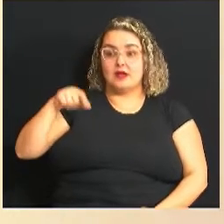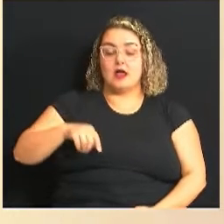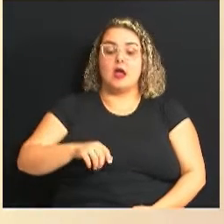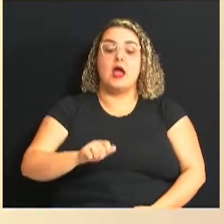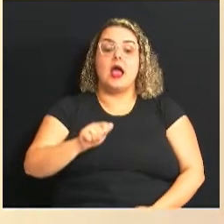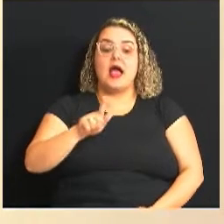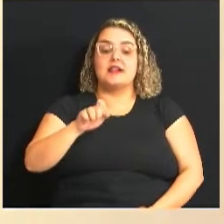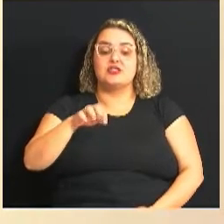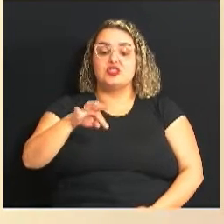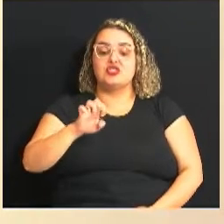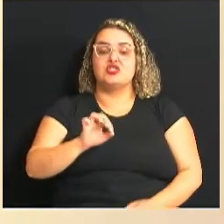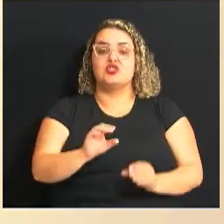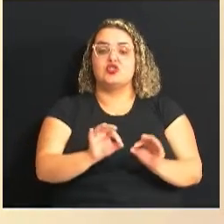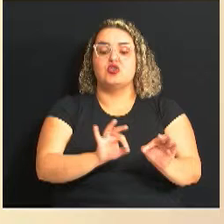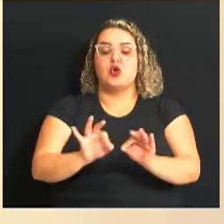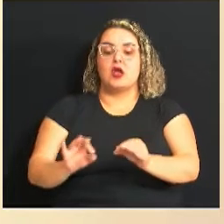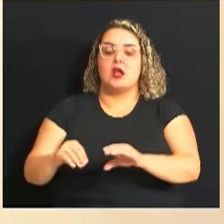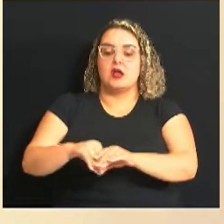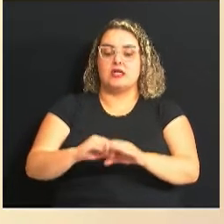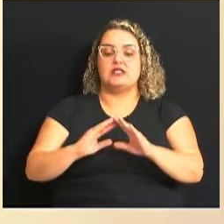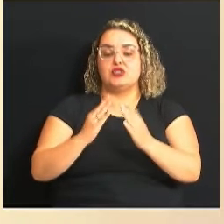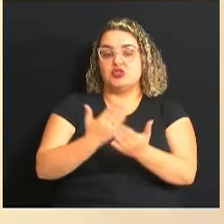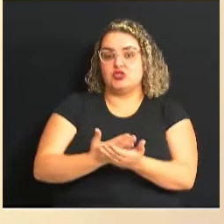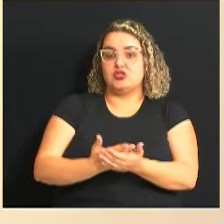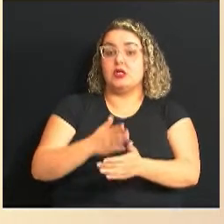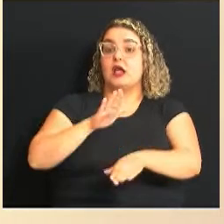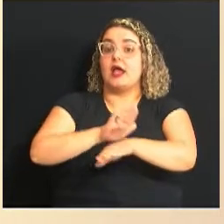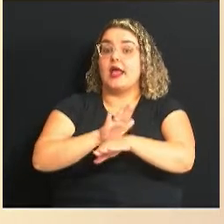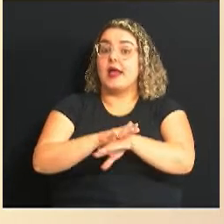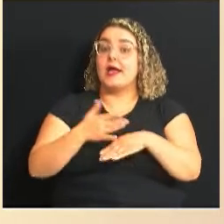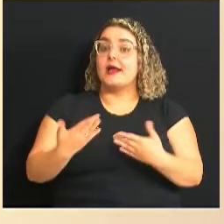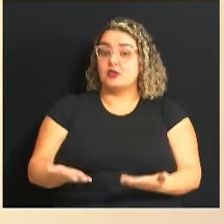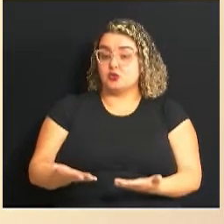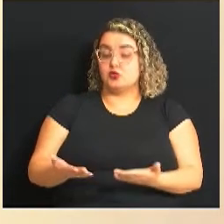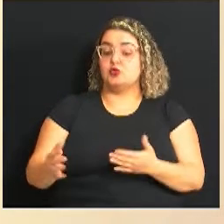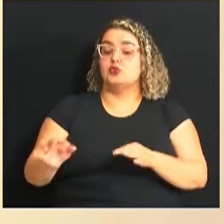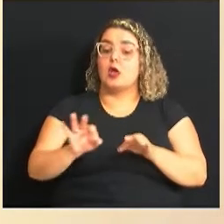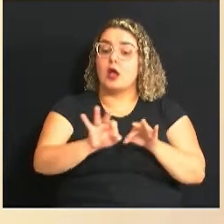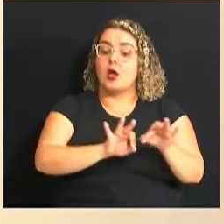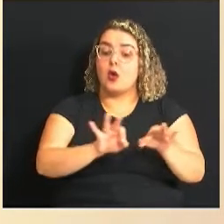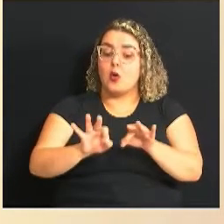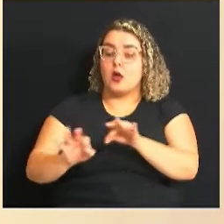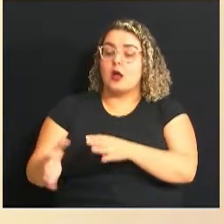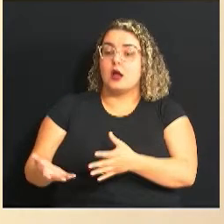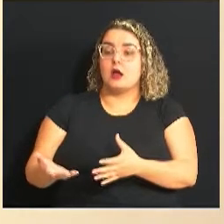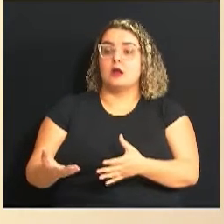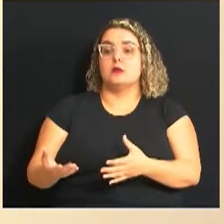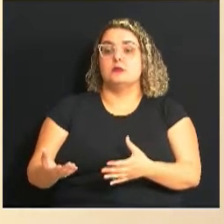escolar, que ele ajuda na organização